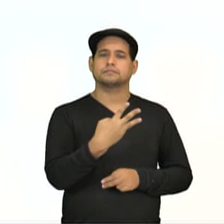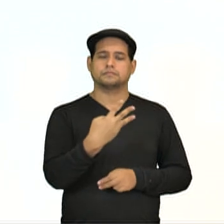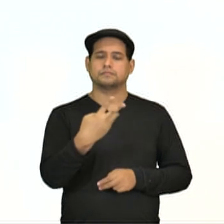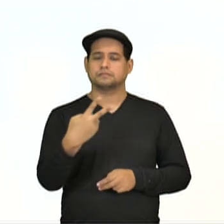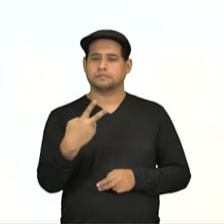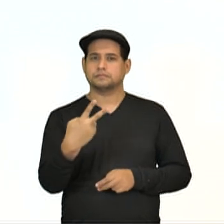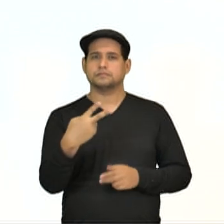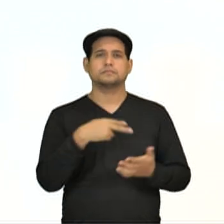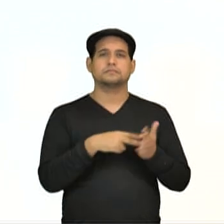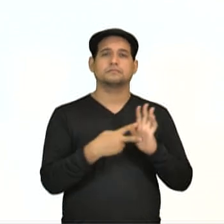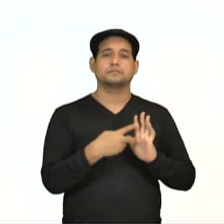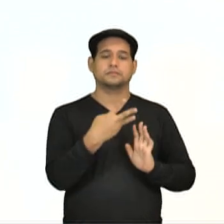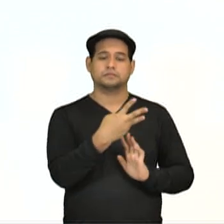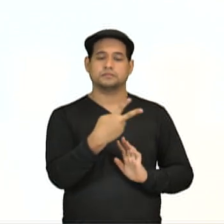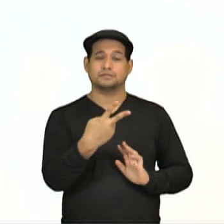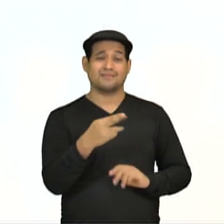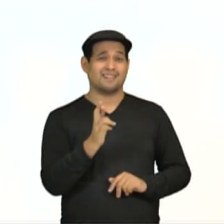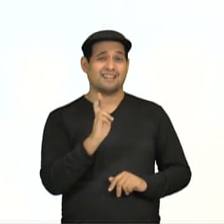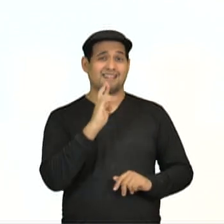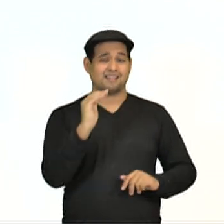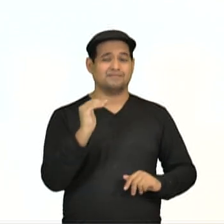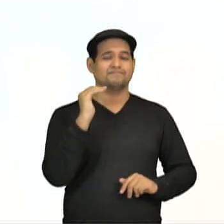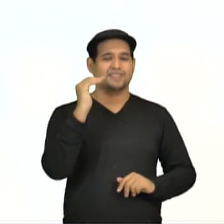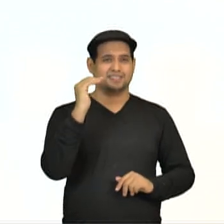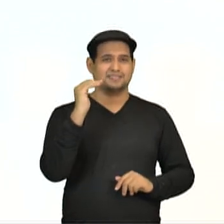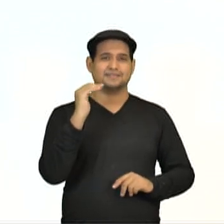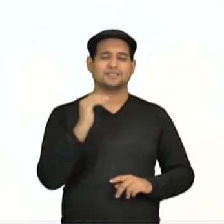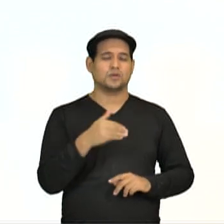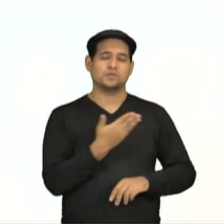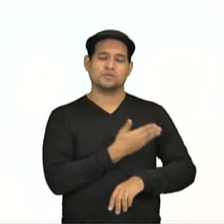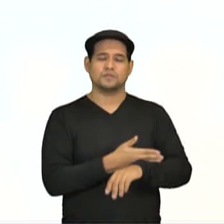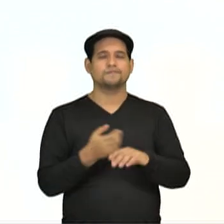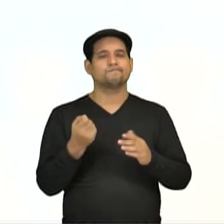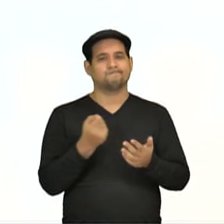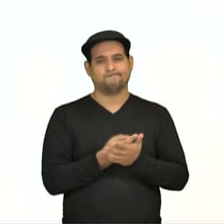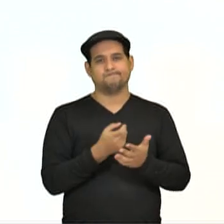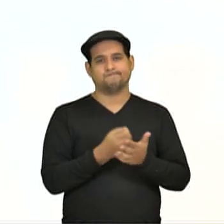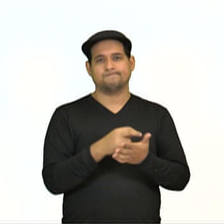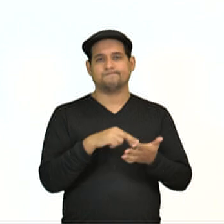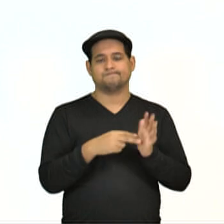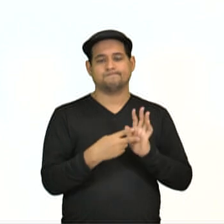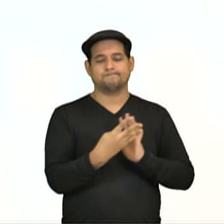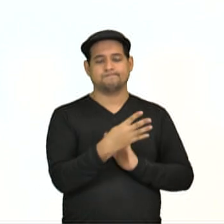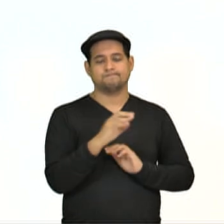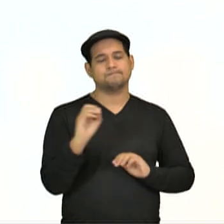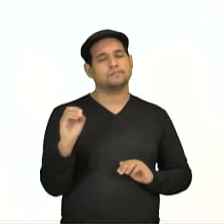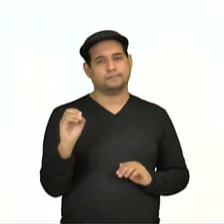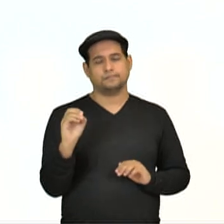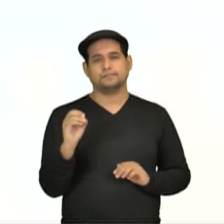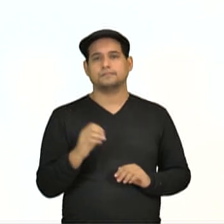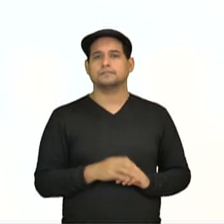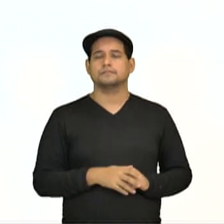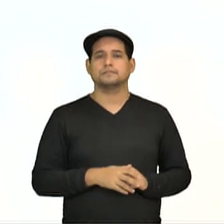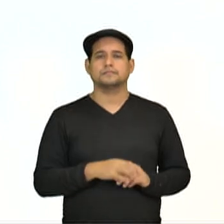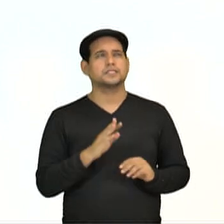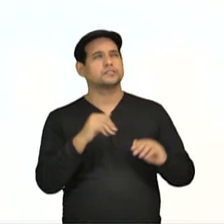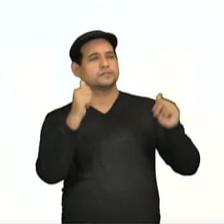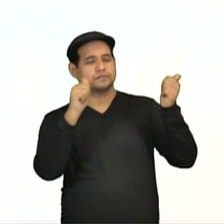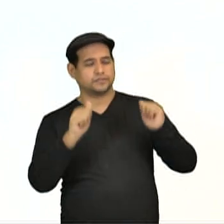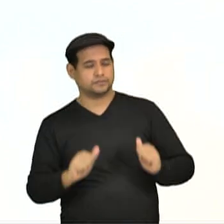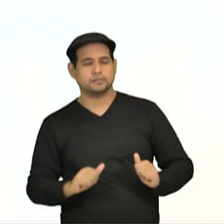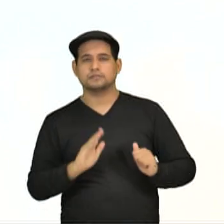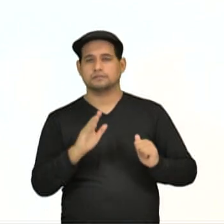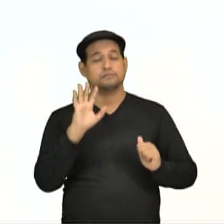é R$32 a mais do que eles estavam acostumados a pagar, que é 400. Então, verificada